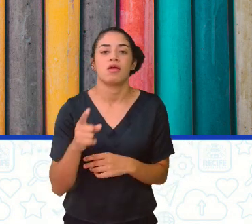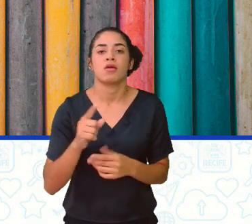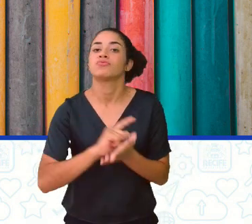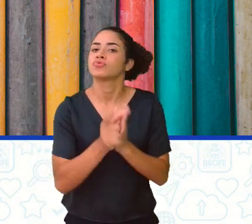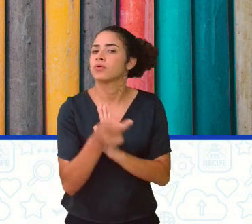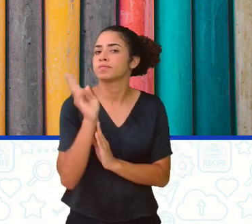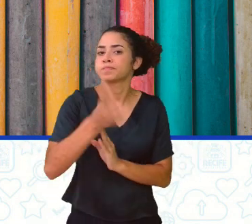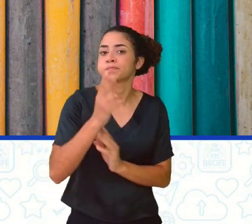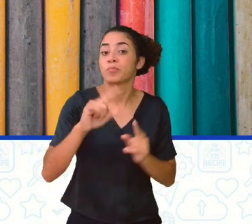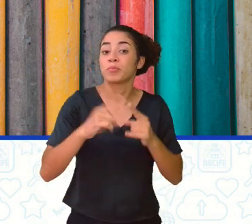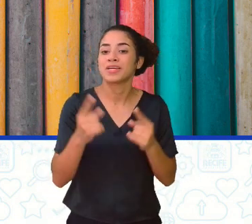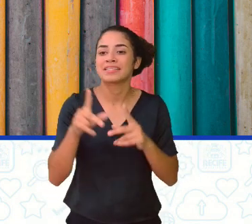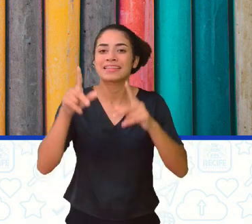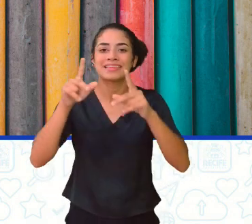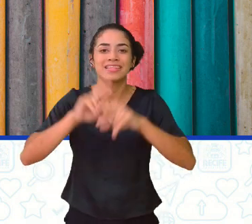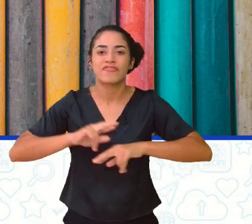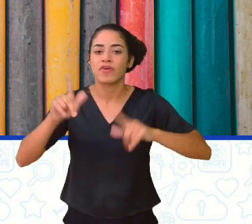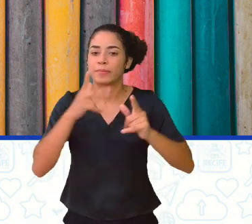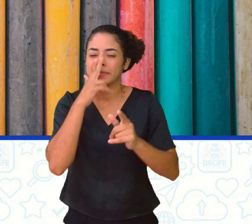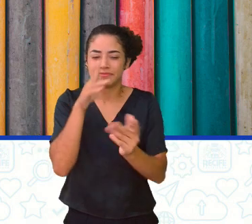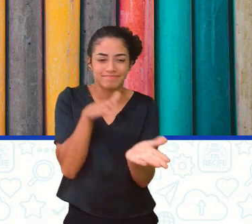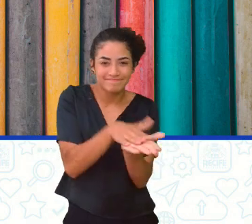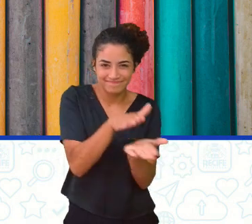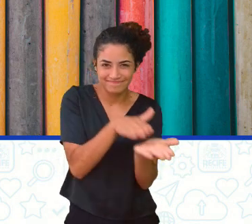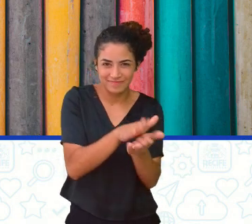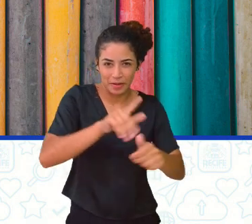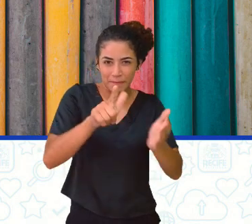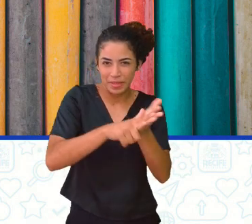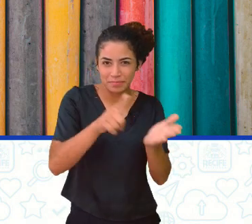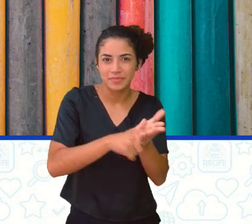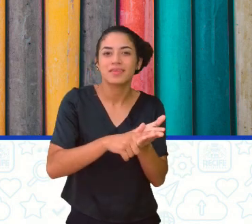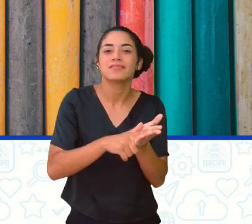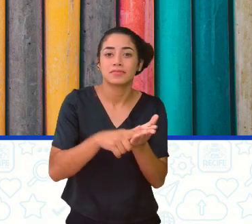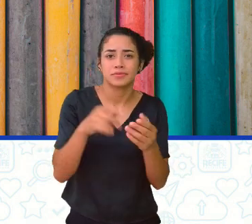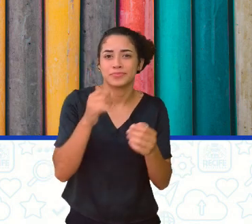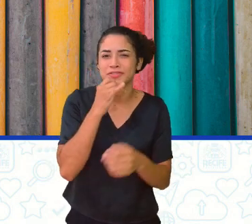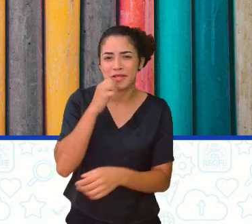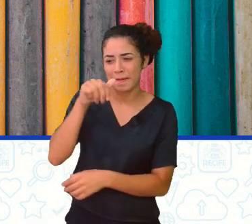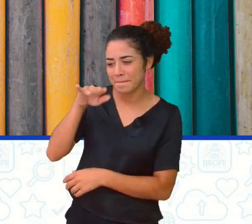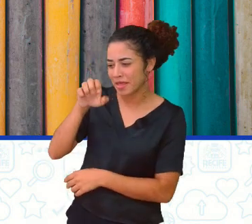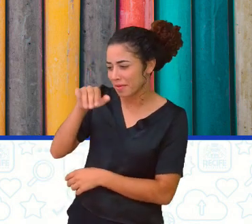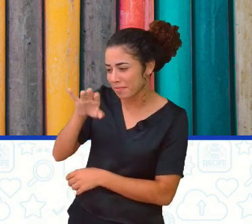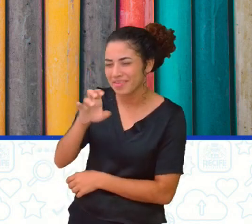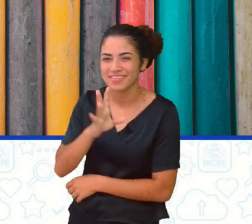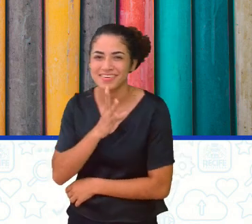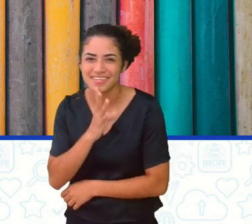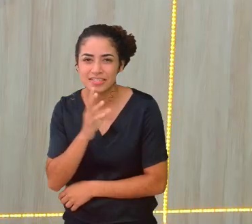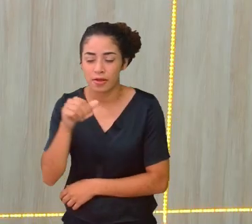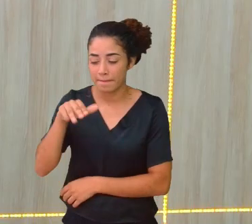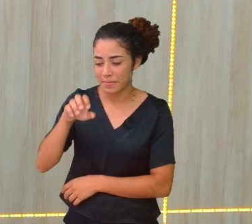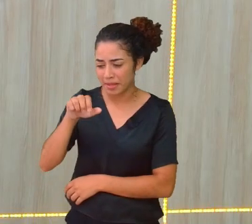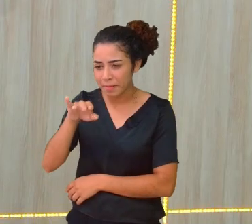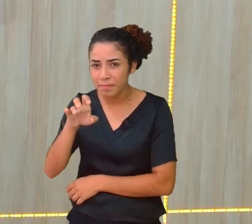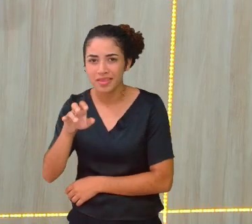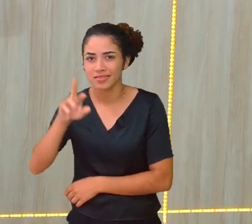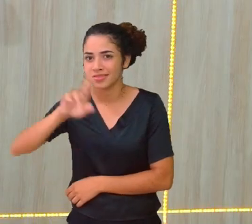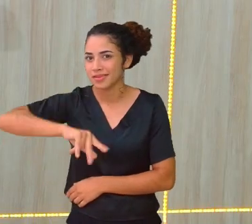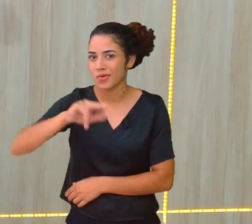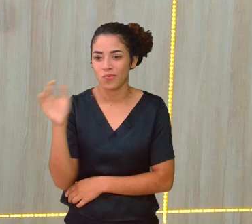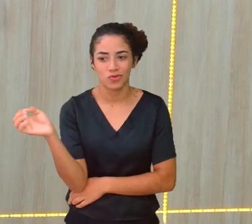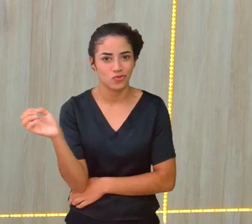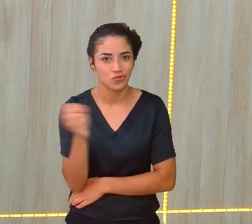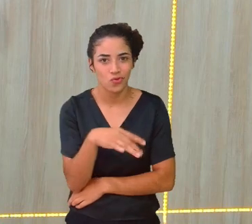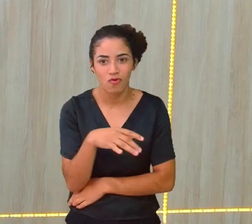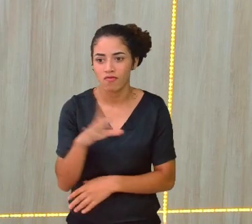uma notícia impressa. O próprio meme, né? Isso, o próprio meme. Lembrando, pessoal, que o meme não é algo novo,